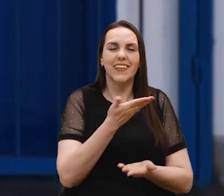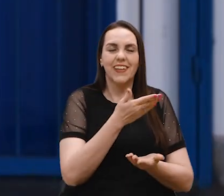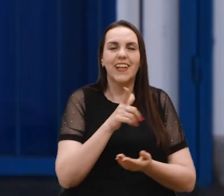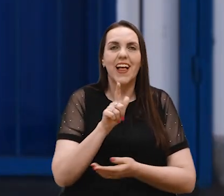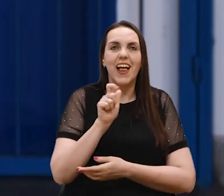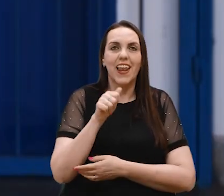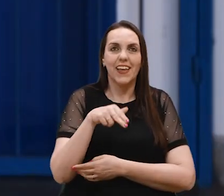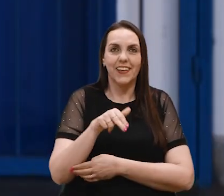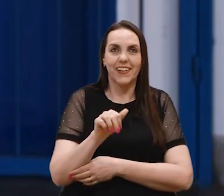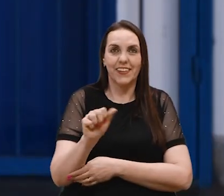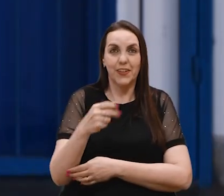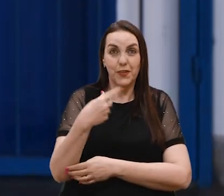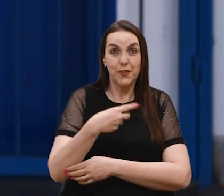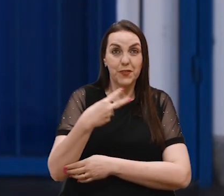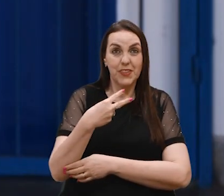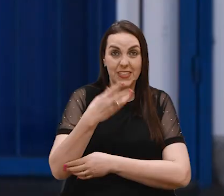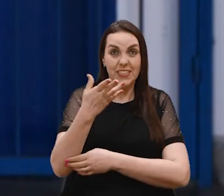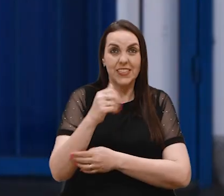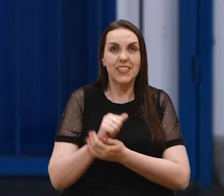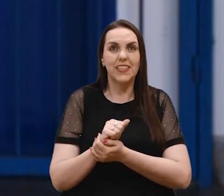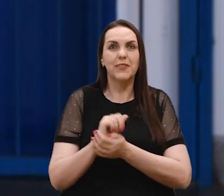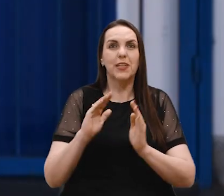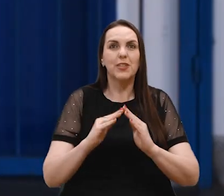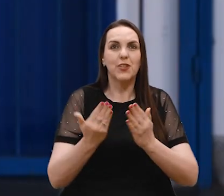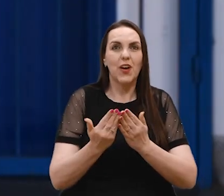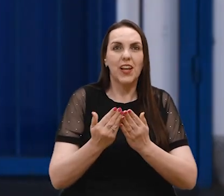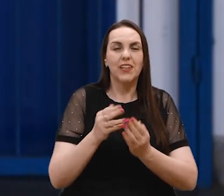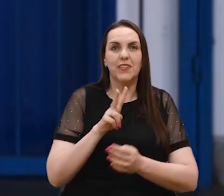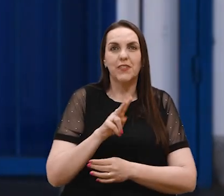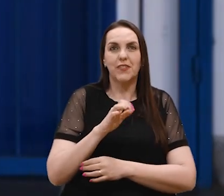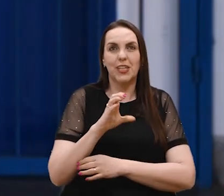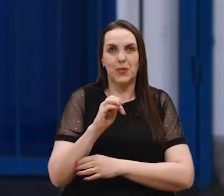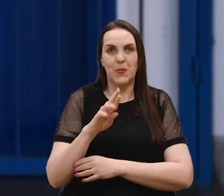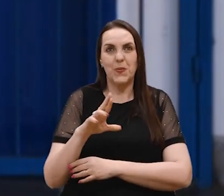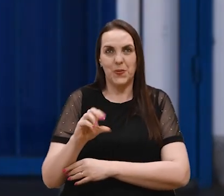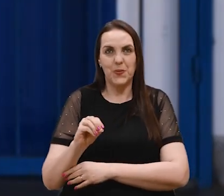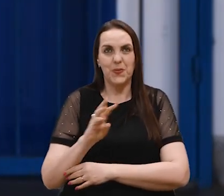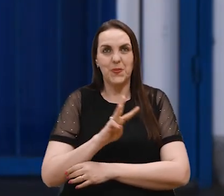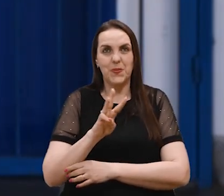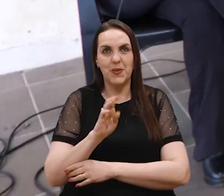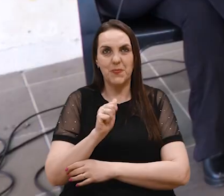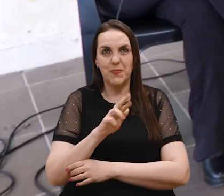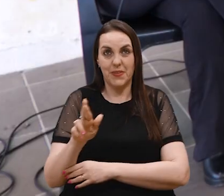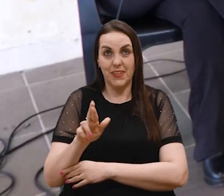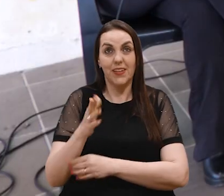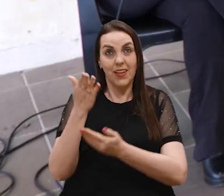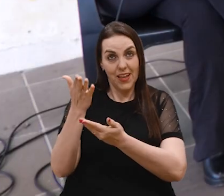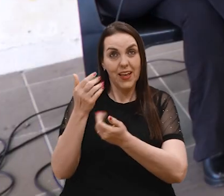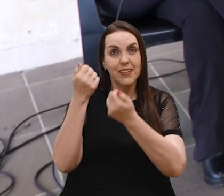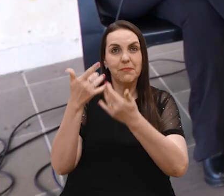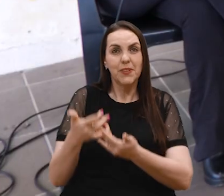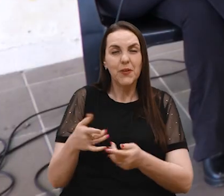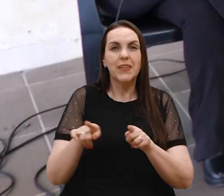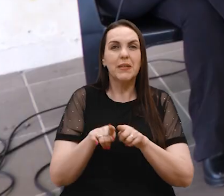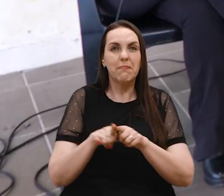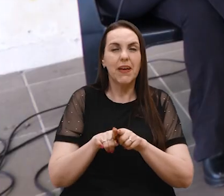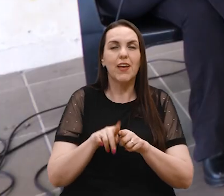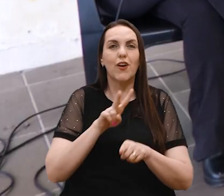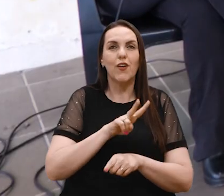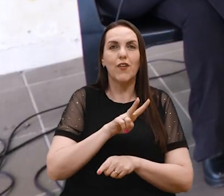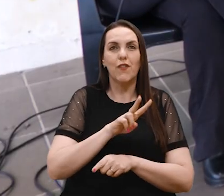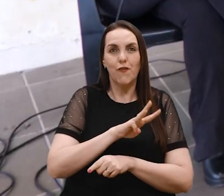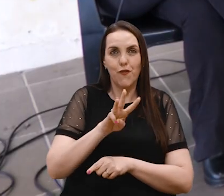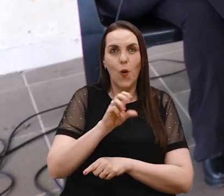Laiana, nossa vice aqui do Victório Weber, o que a Leides está relatando, foi também o que o Volks relatou, que a